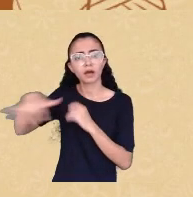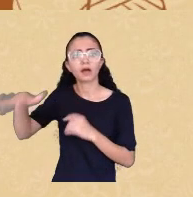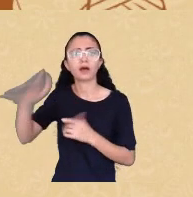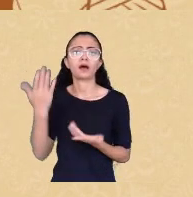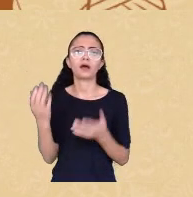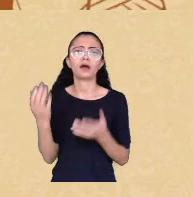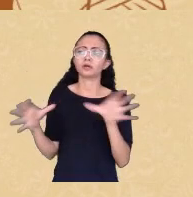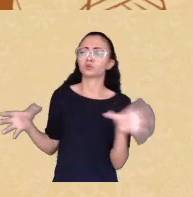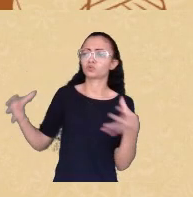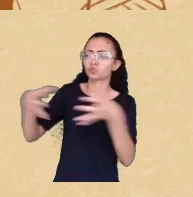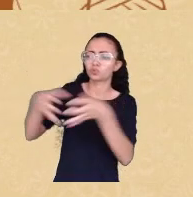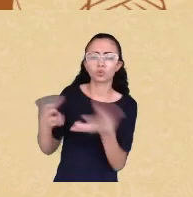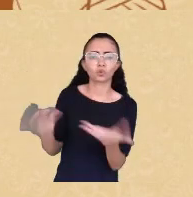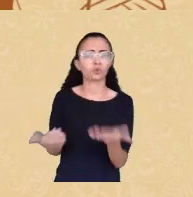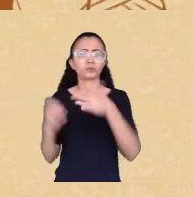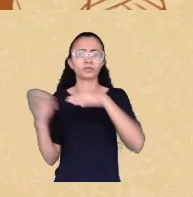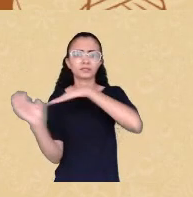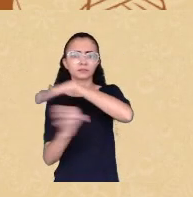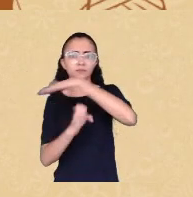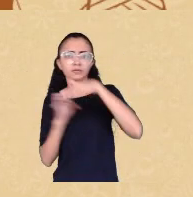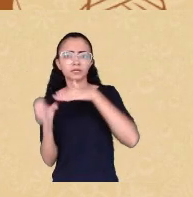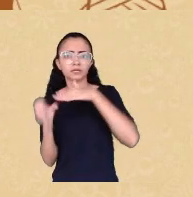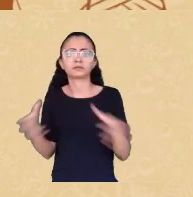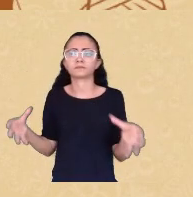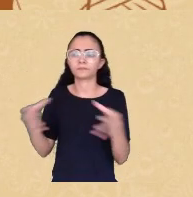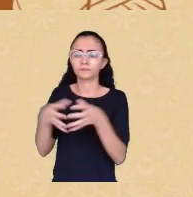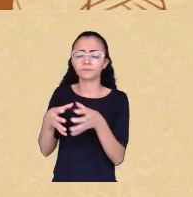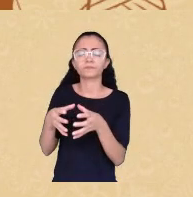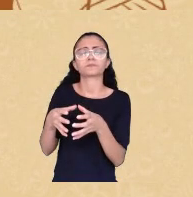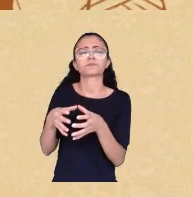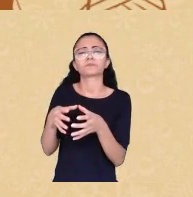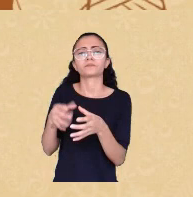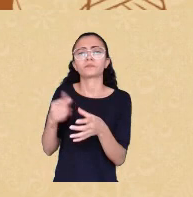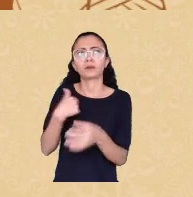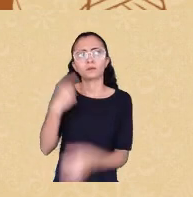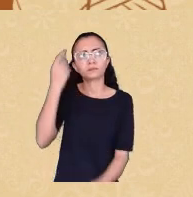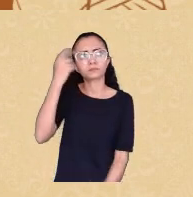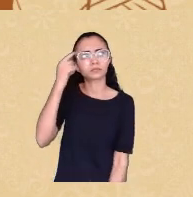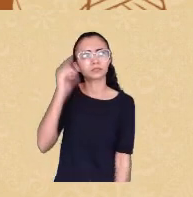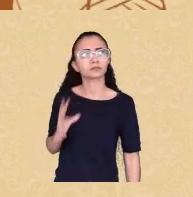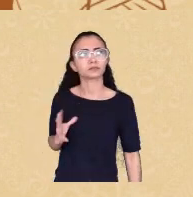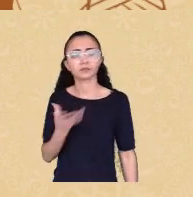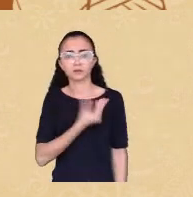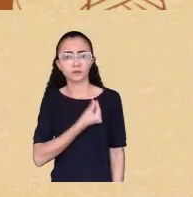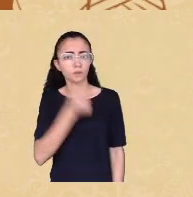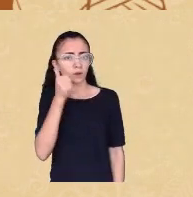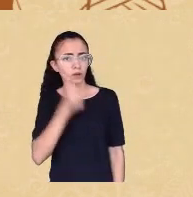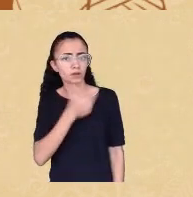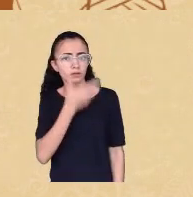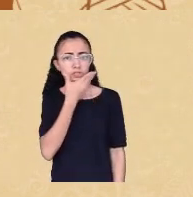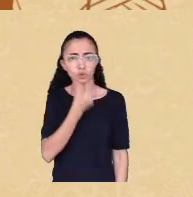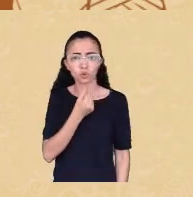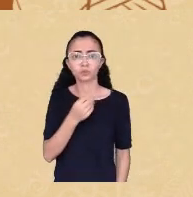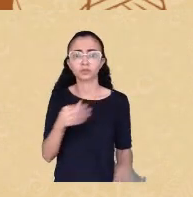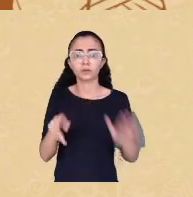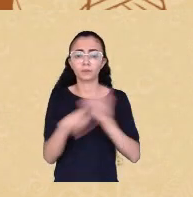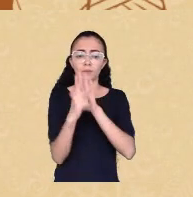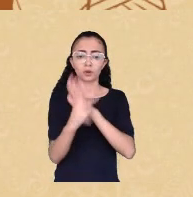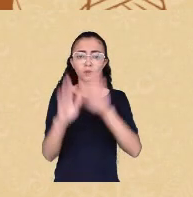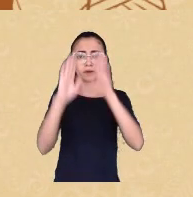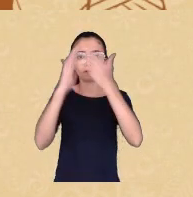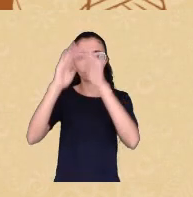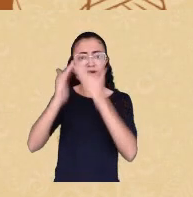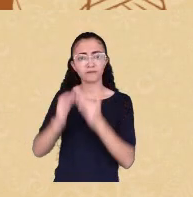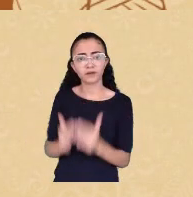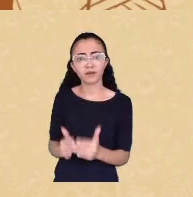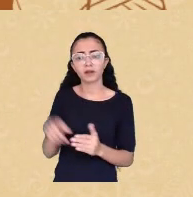grupos. Eu pensei muito em travestis, mulheres trans de periferia, de favela, para que tenham noções